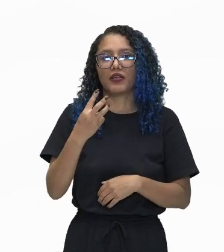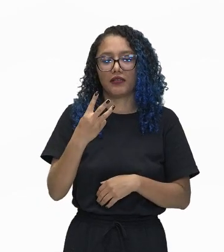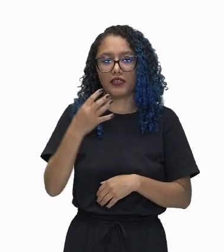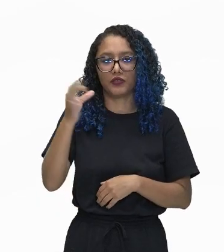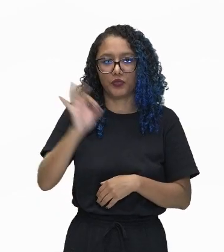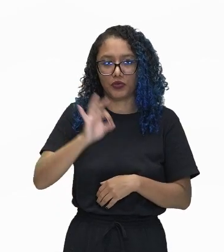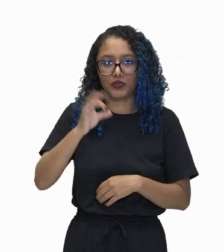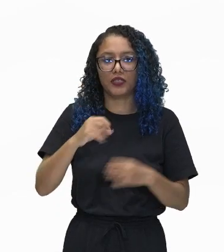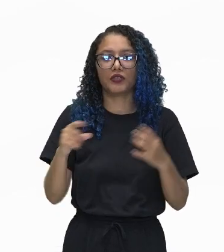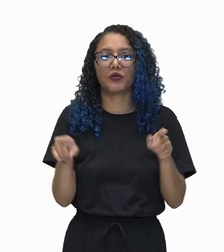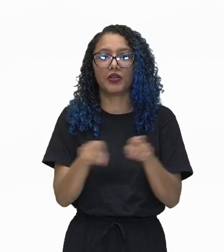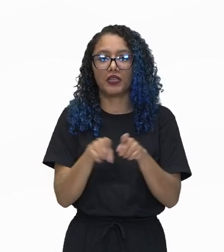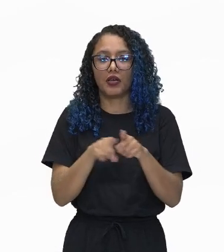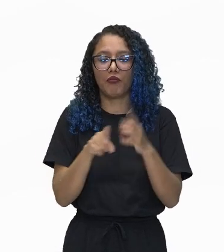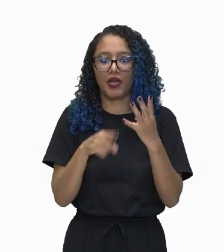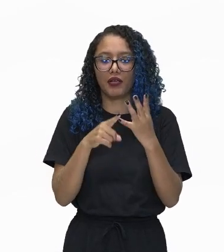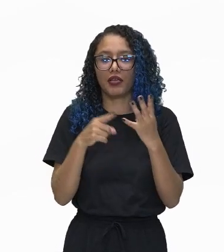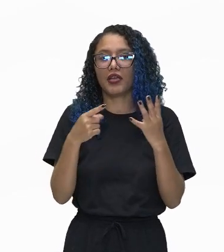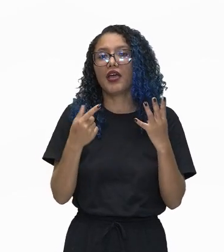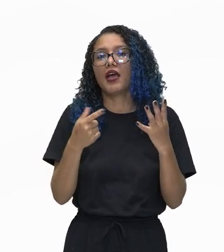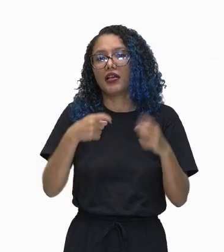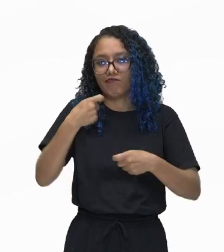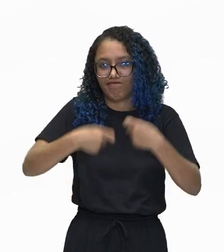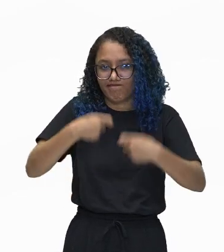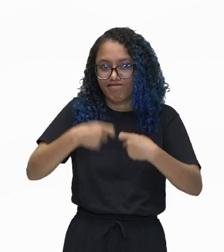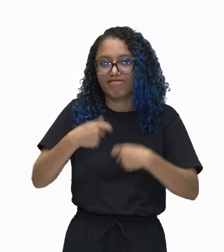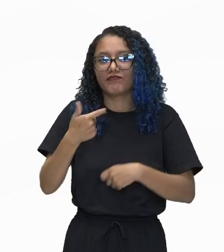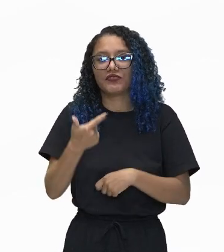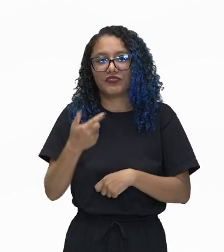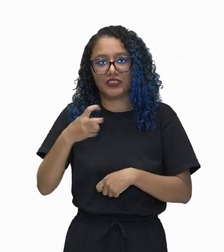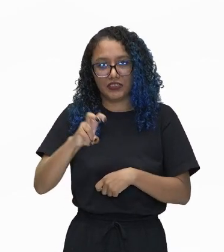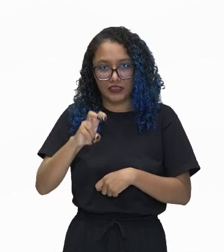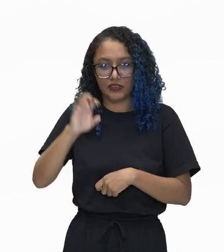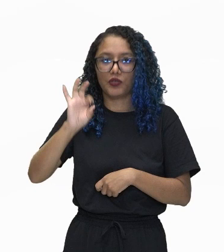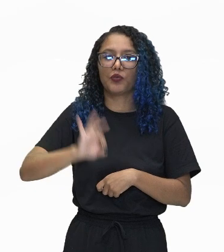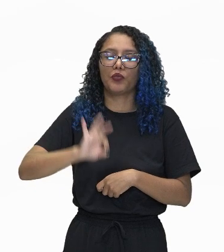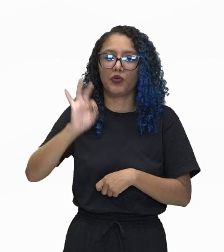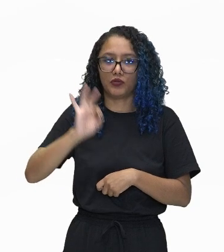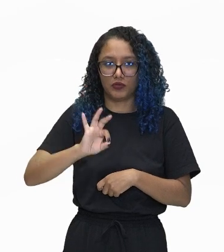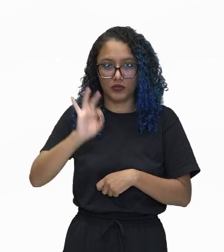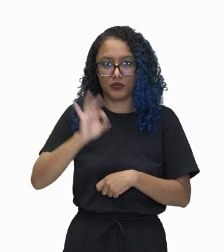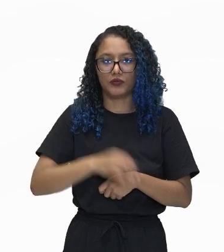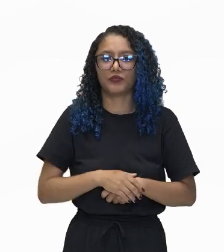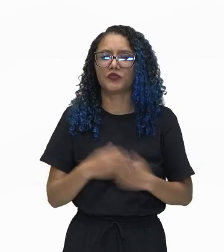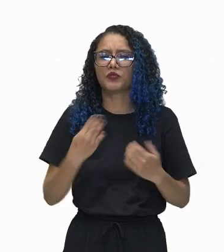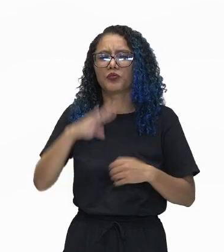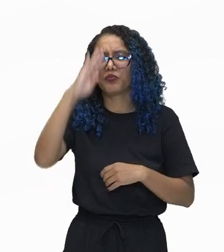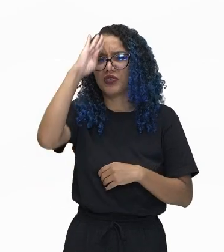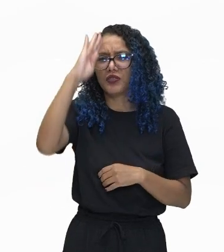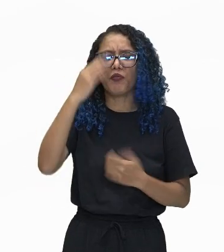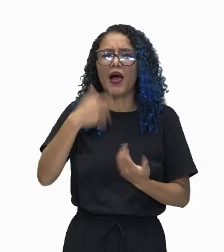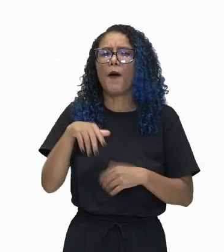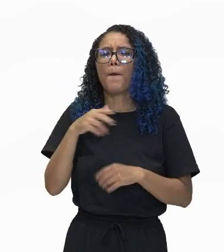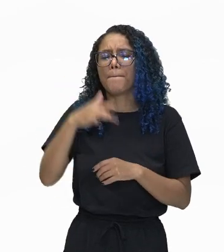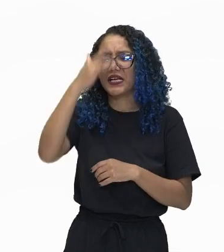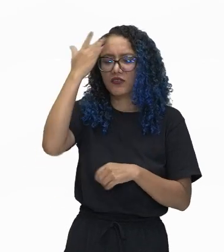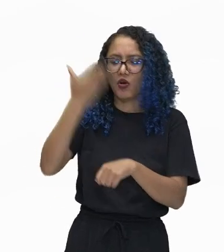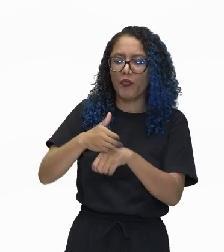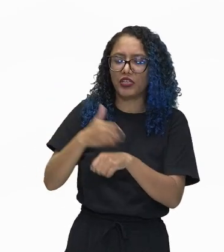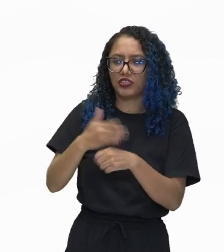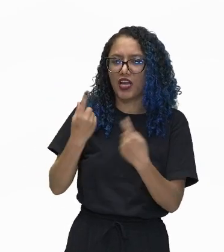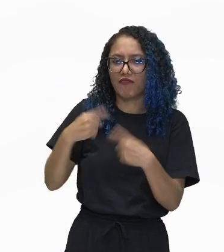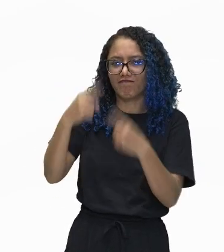a violência sexual, 25%. Os principais violadores são pessoas da própria